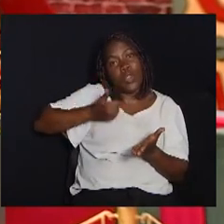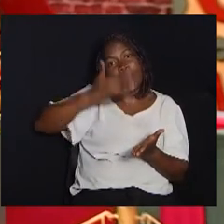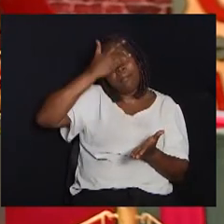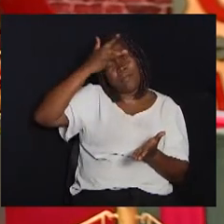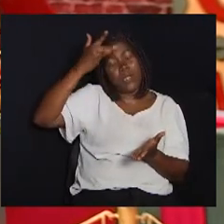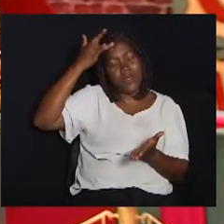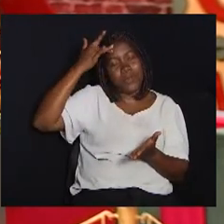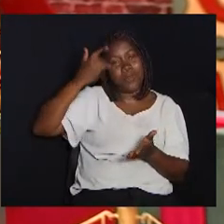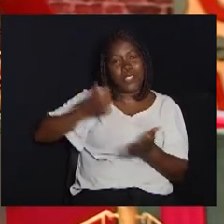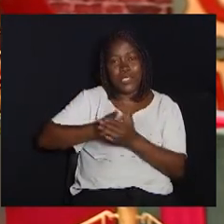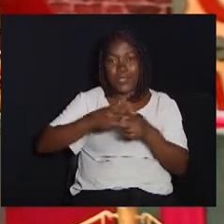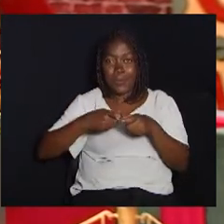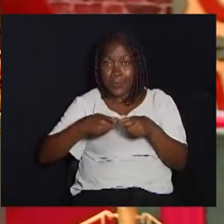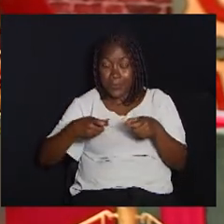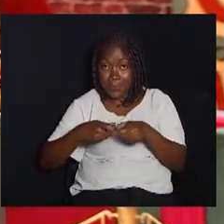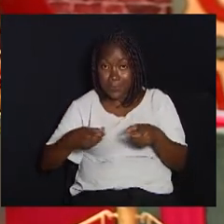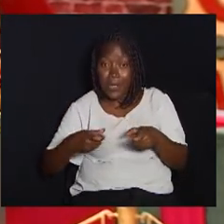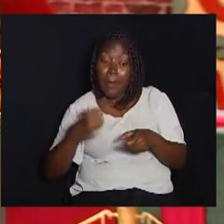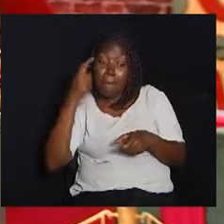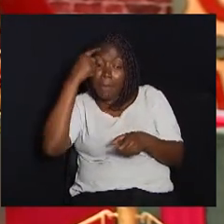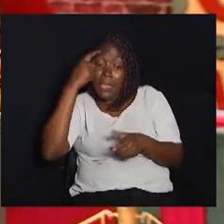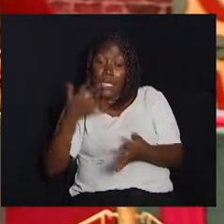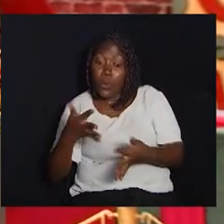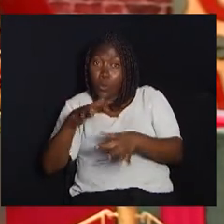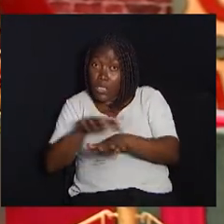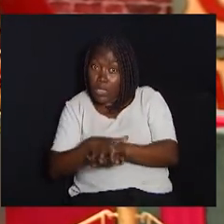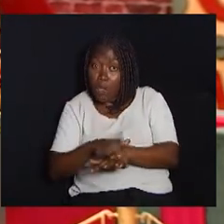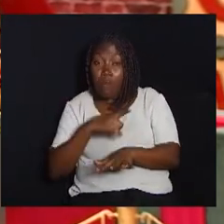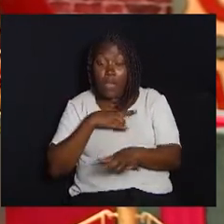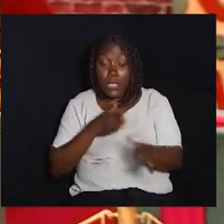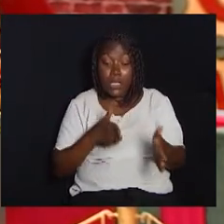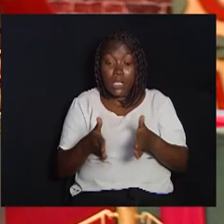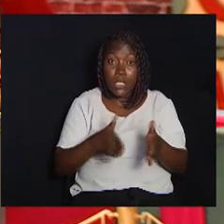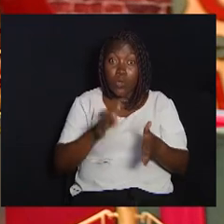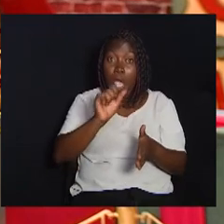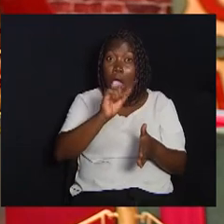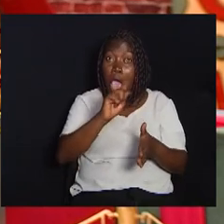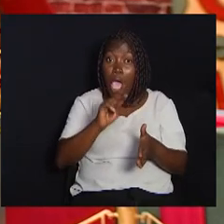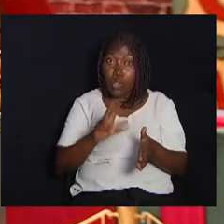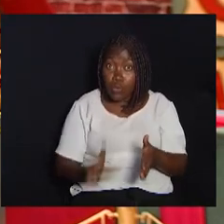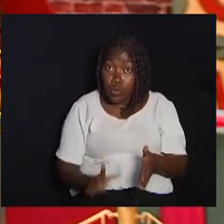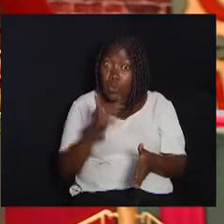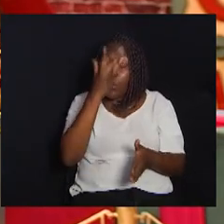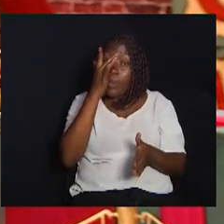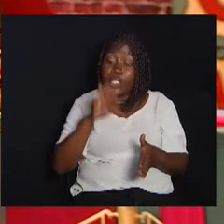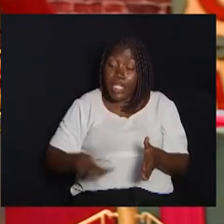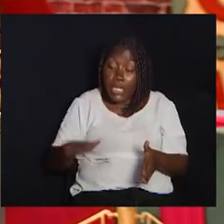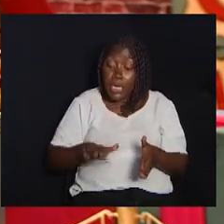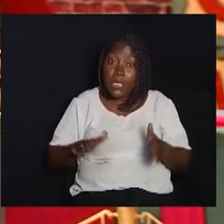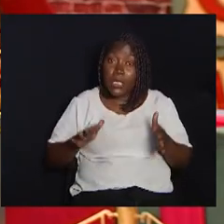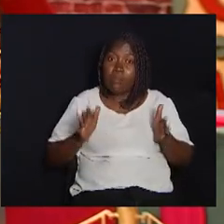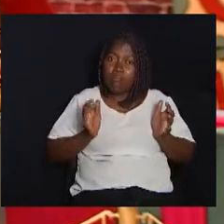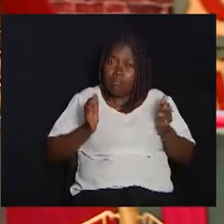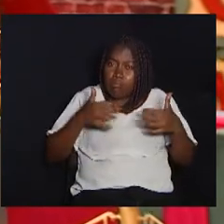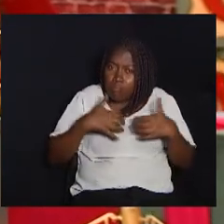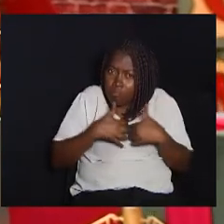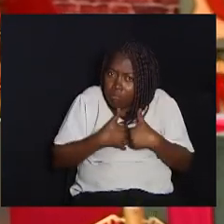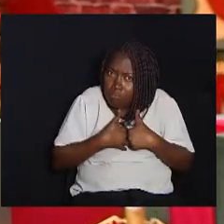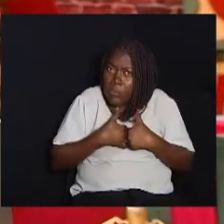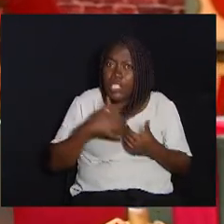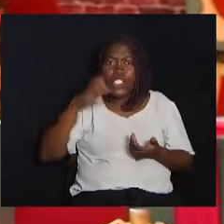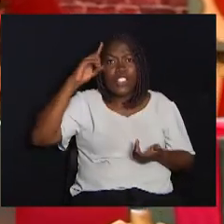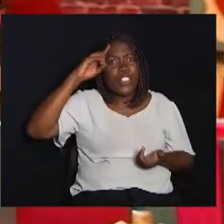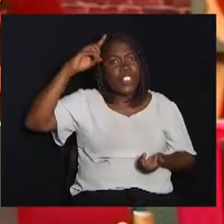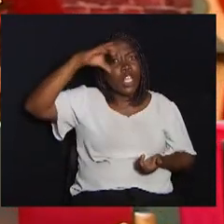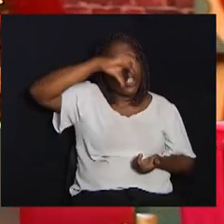o shopping vai disponibilizar sessões azuis para as crianças com transtorno do espectro autista nos dias 9,